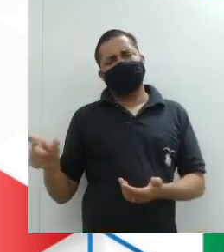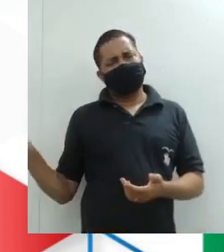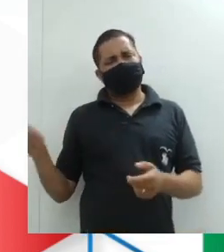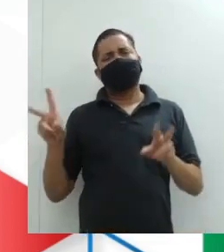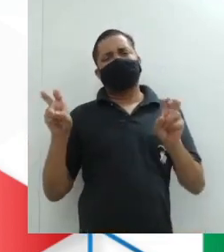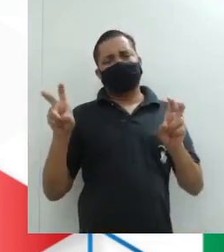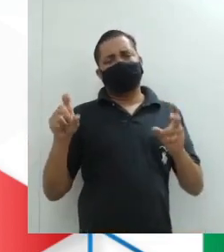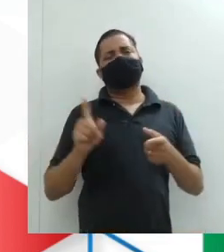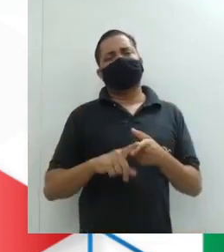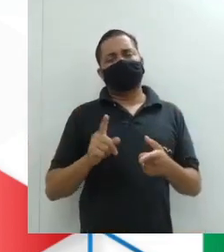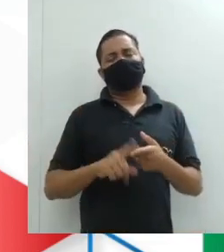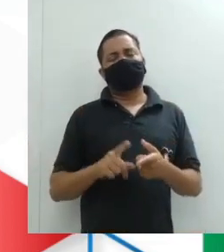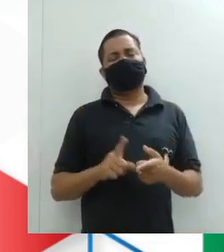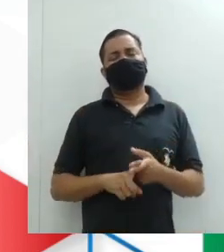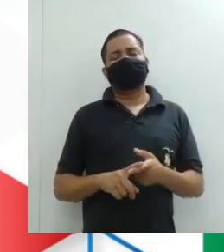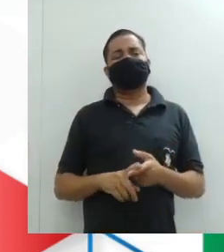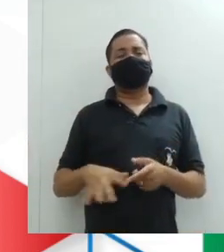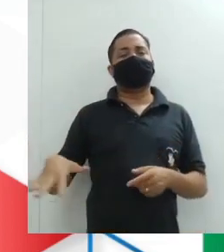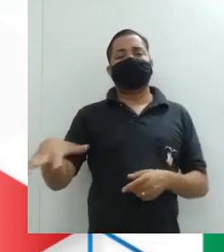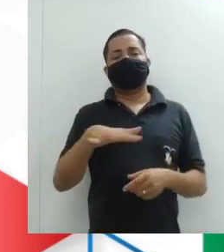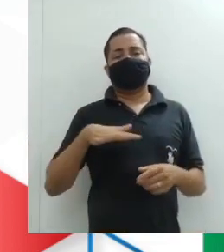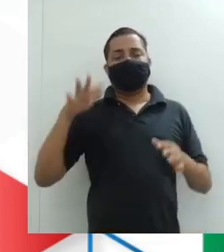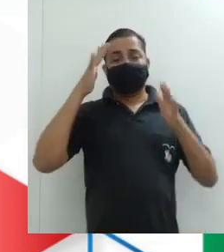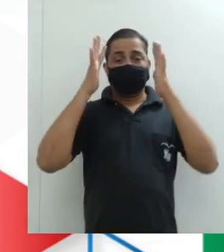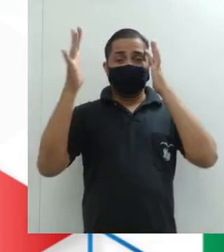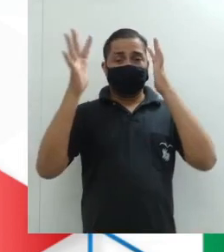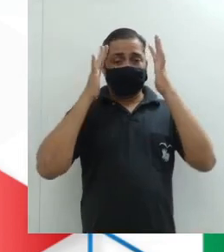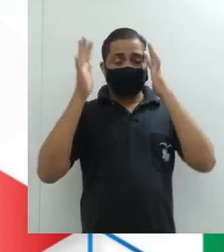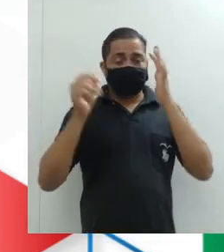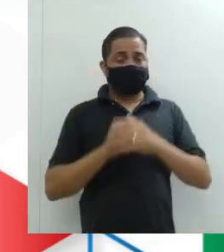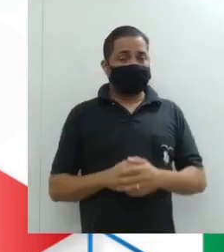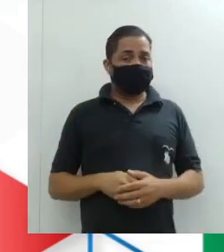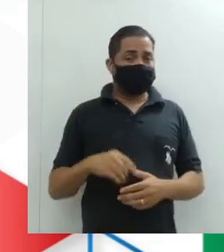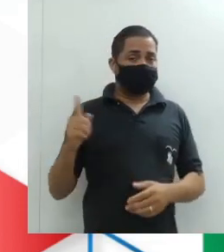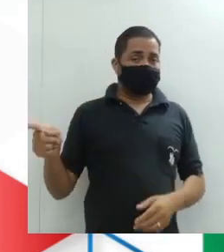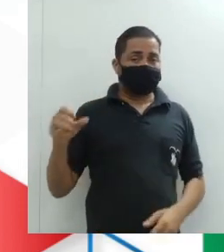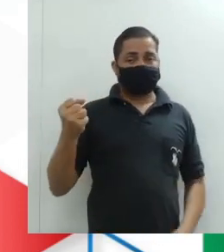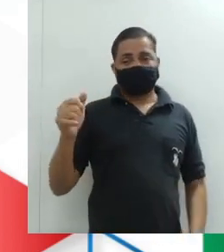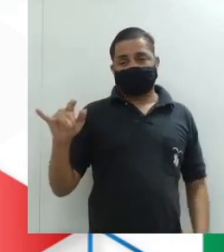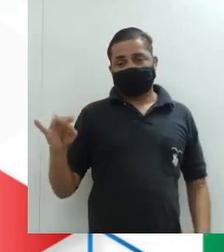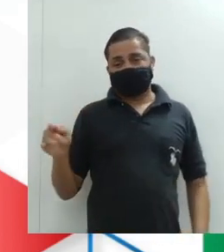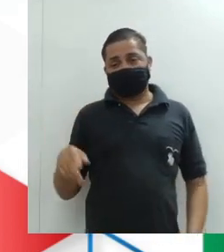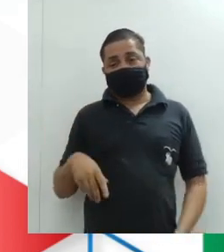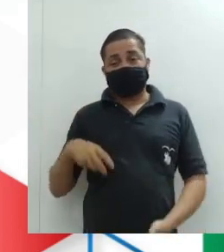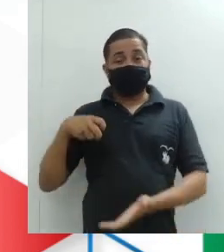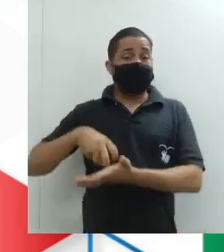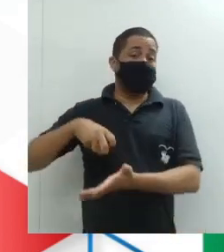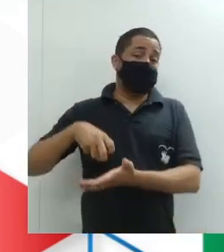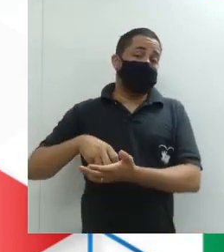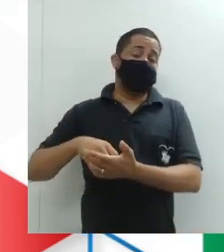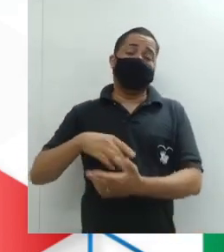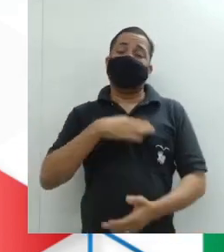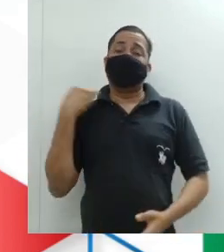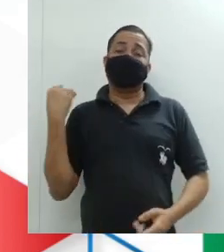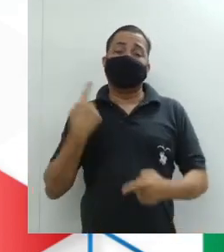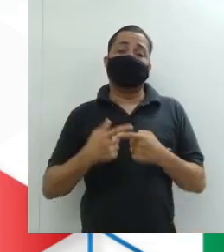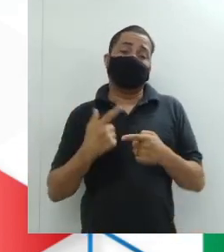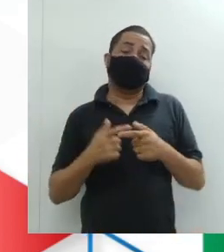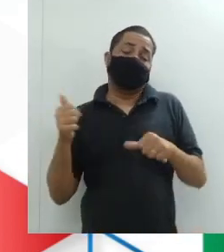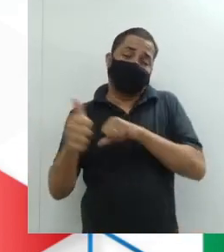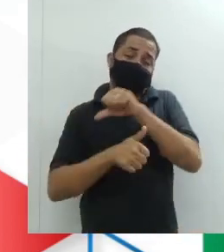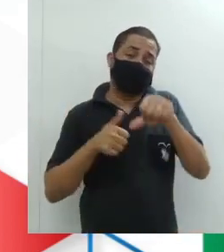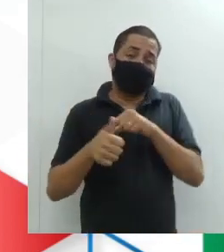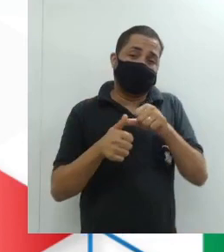bastante comuns no campo filosófico. Sócrates foi condenado à morte justamente por mudar o pensamento